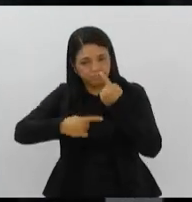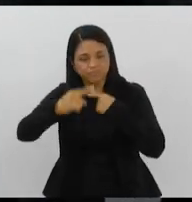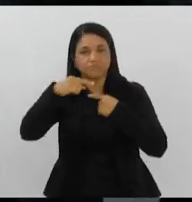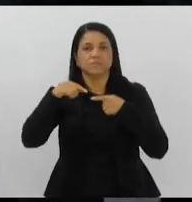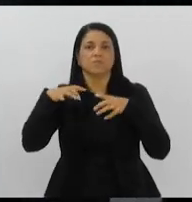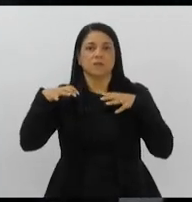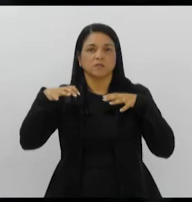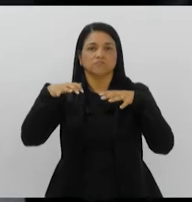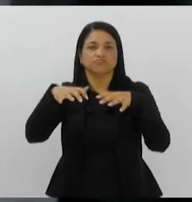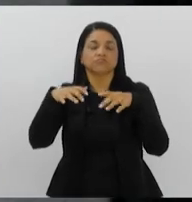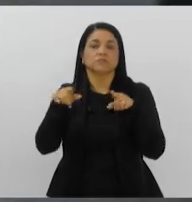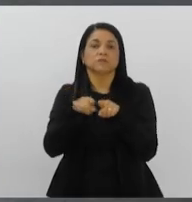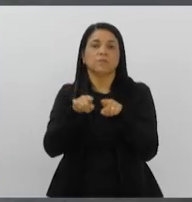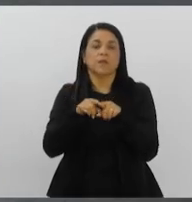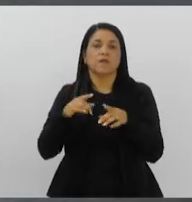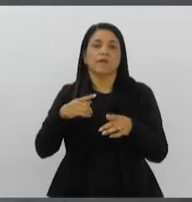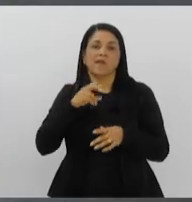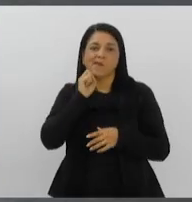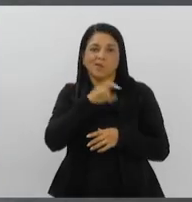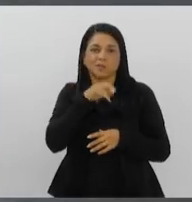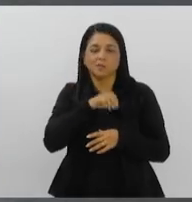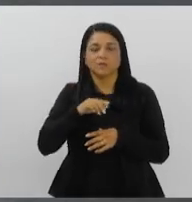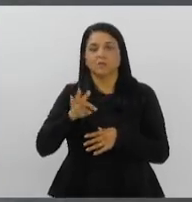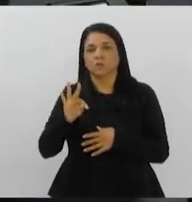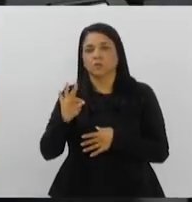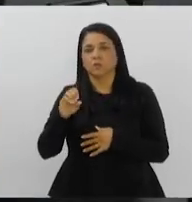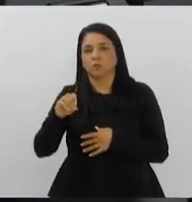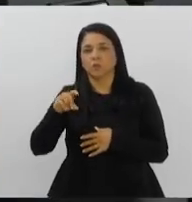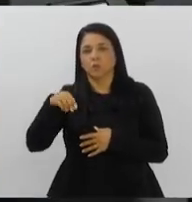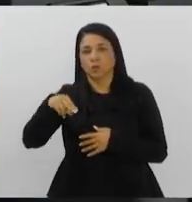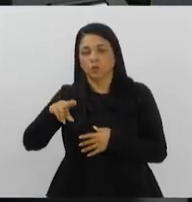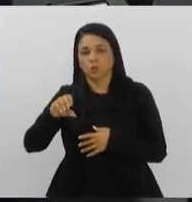Então, bem-vindos e à próxima votação.